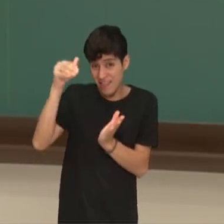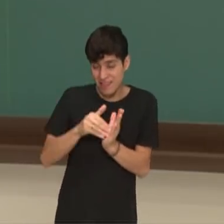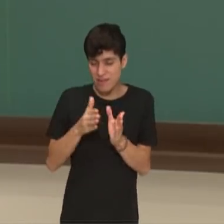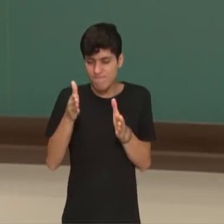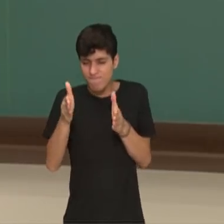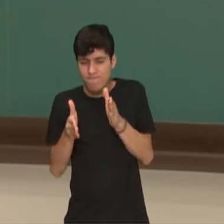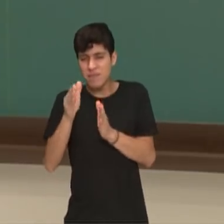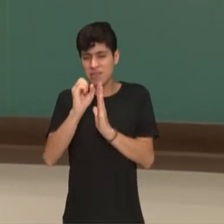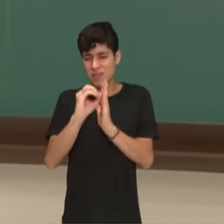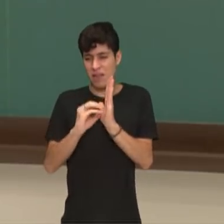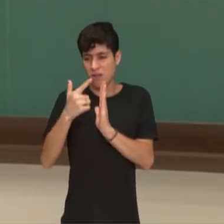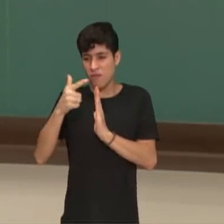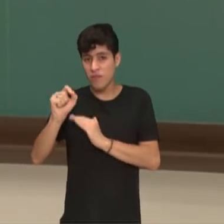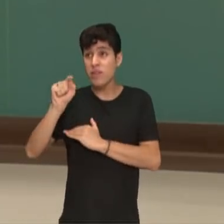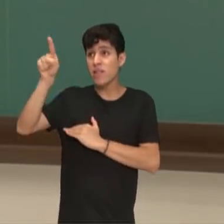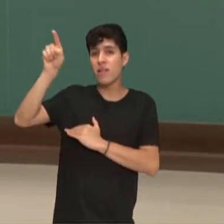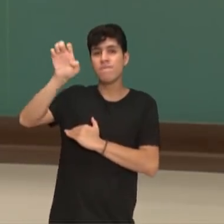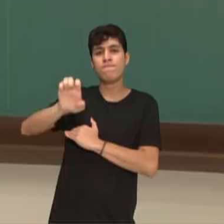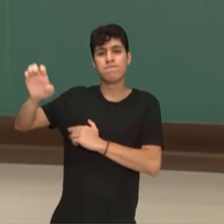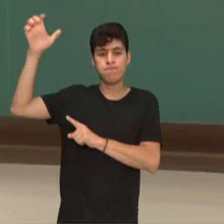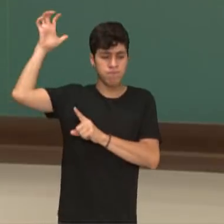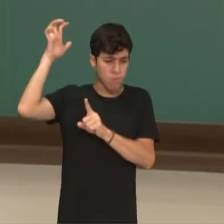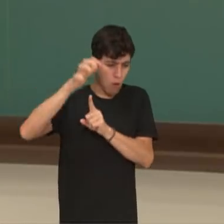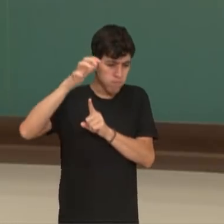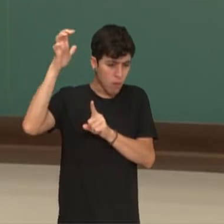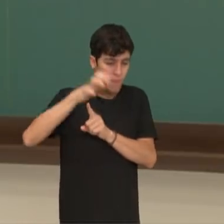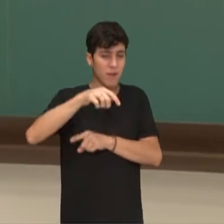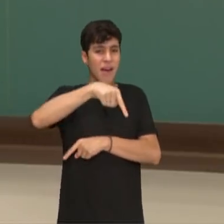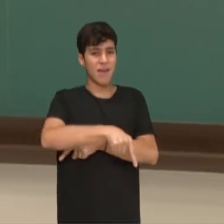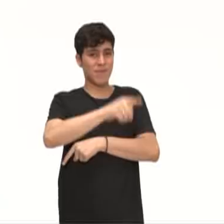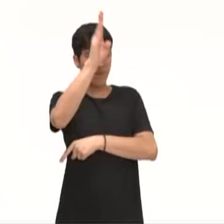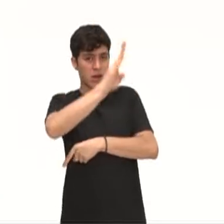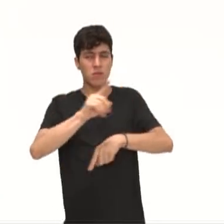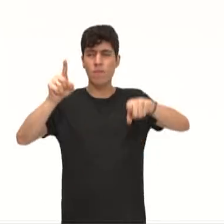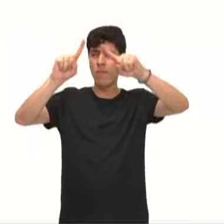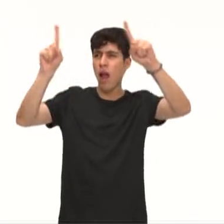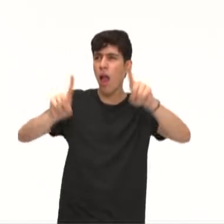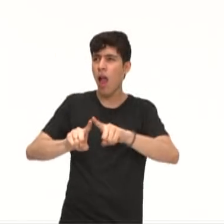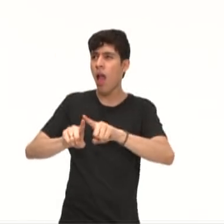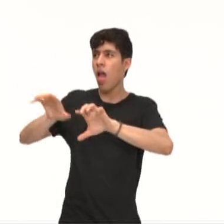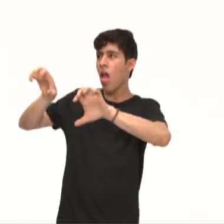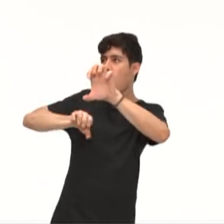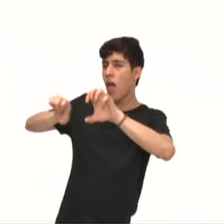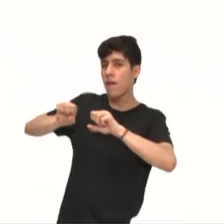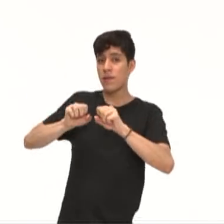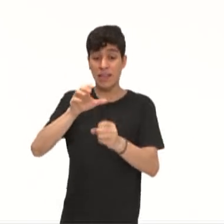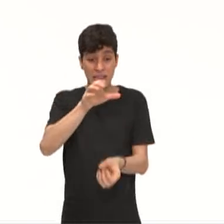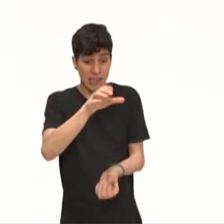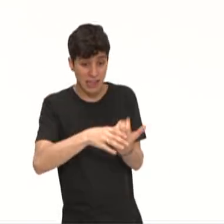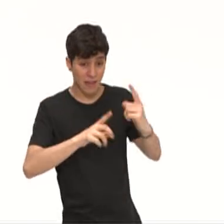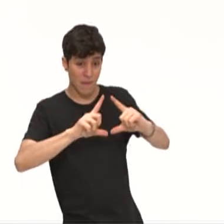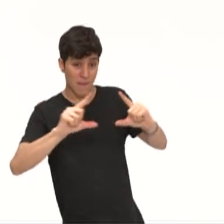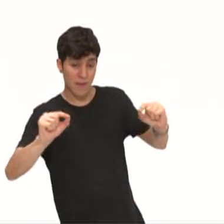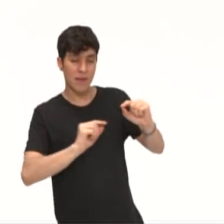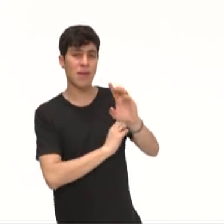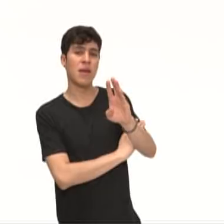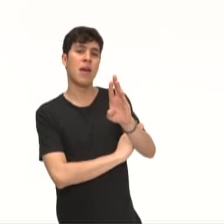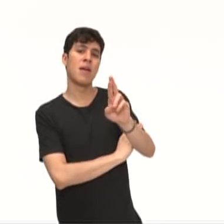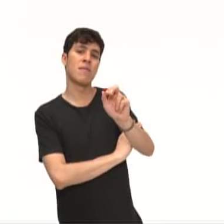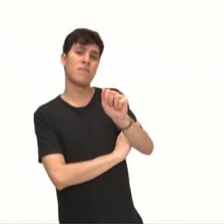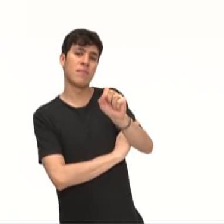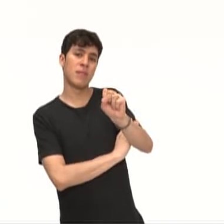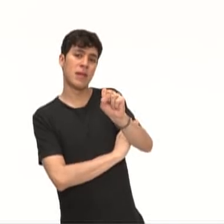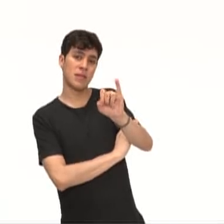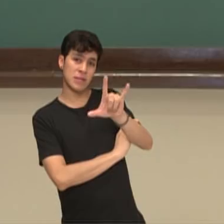XX, a Europa vai influenciar muito a produção artística brasileira, a criação de Brasília. Isso aqui é muito interessante, porque